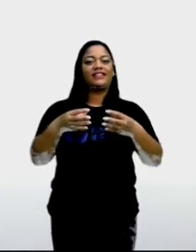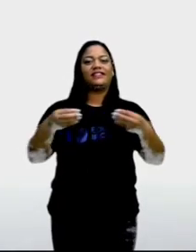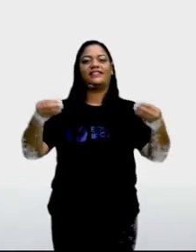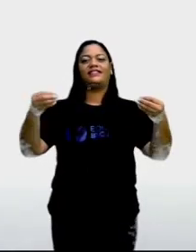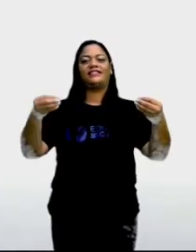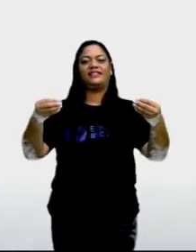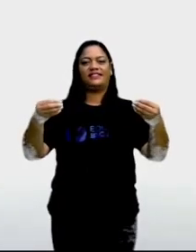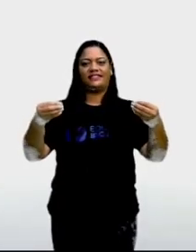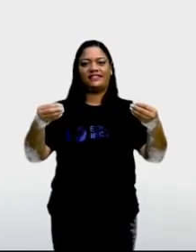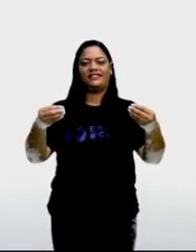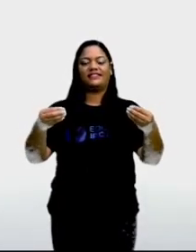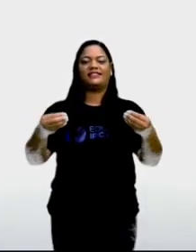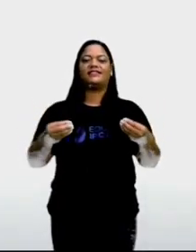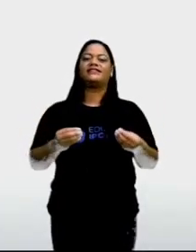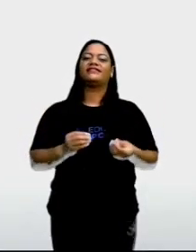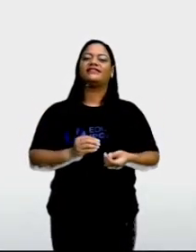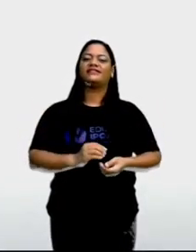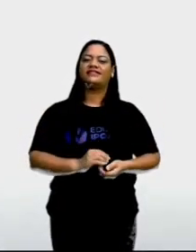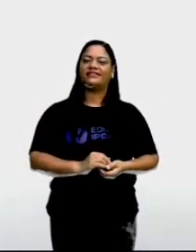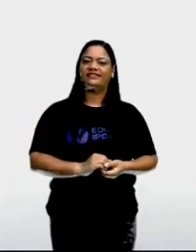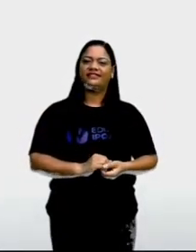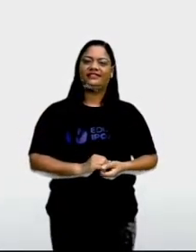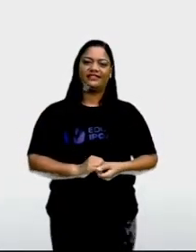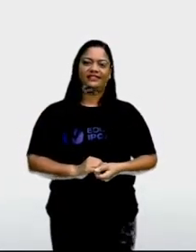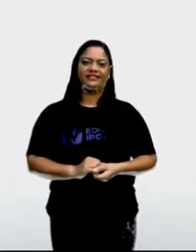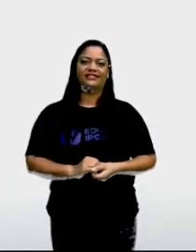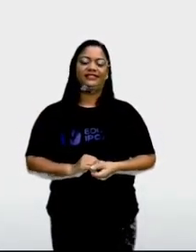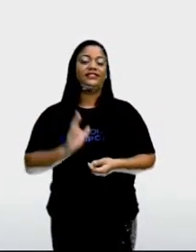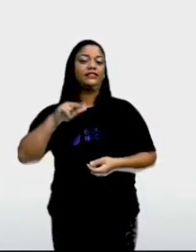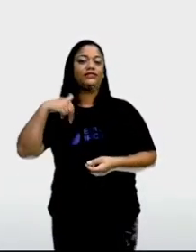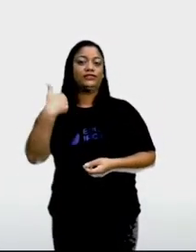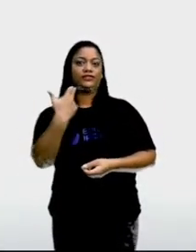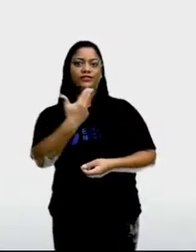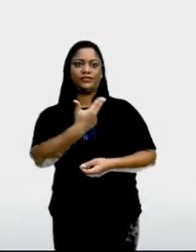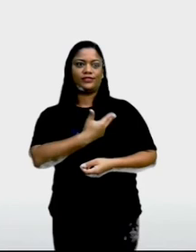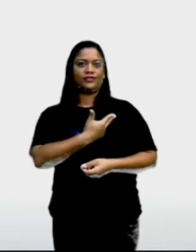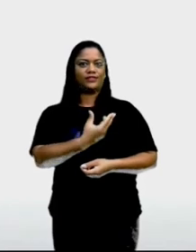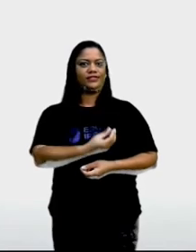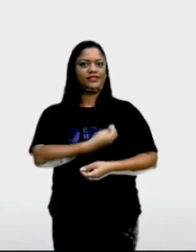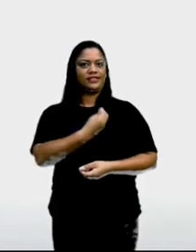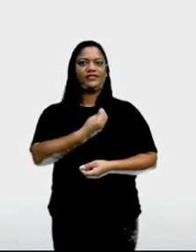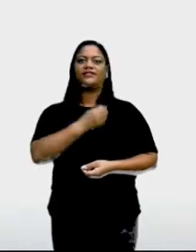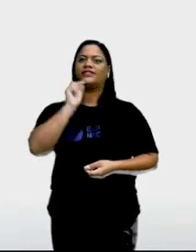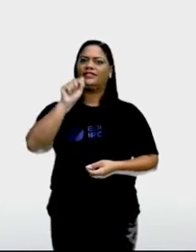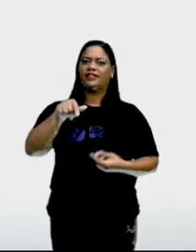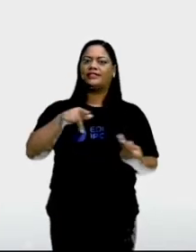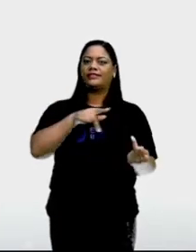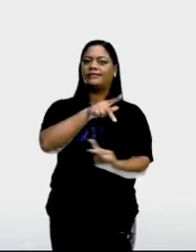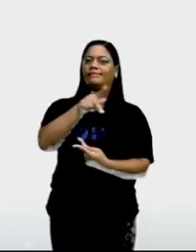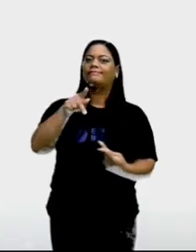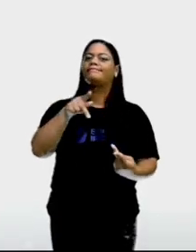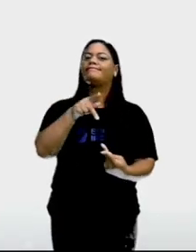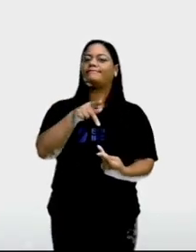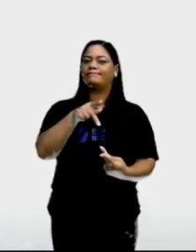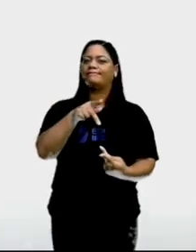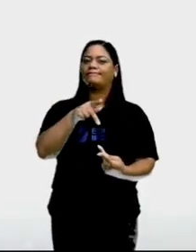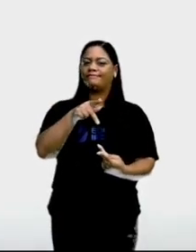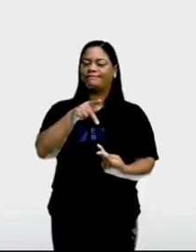fonte seca. E o que vai ser então da nossa vida aqui?